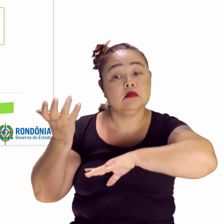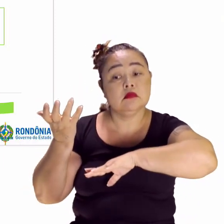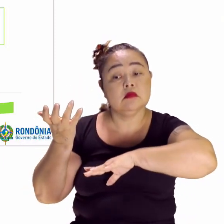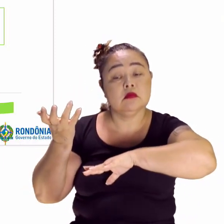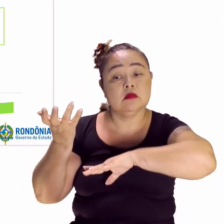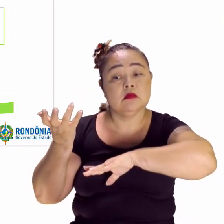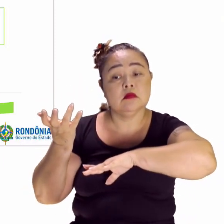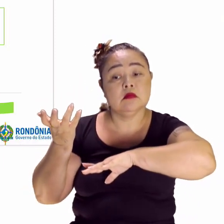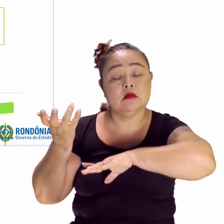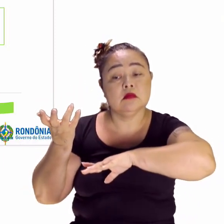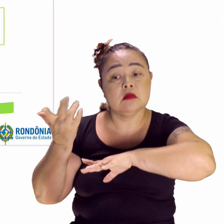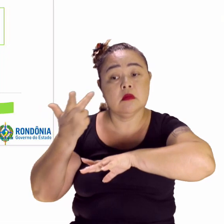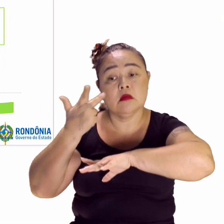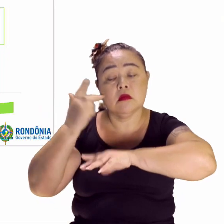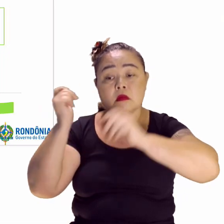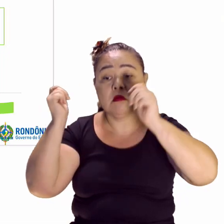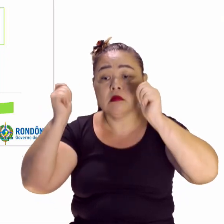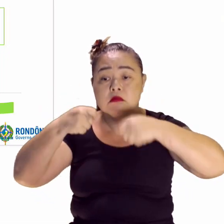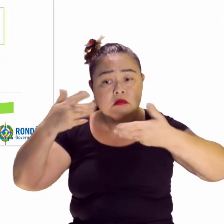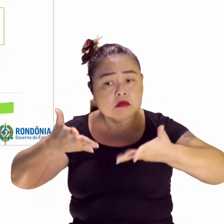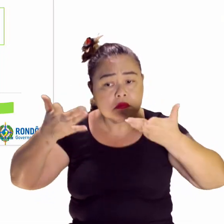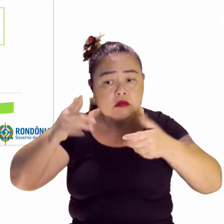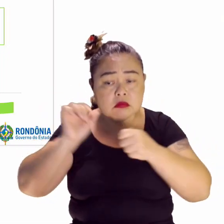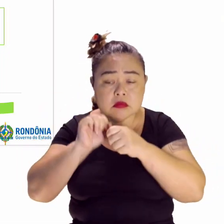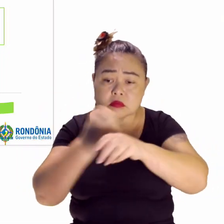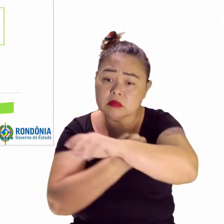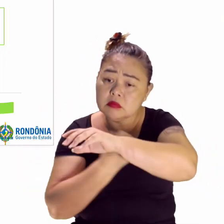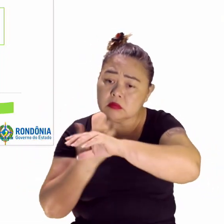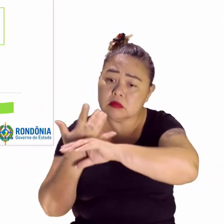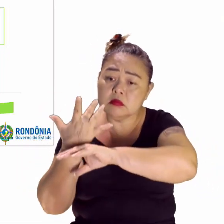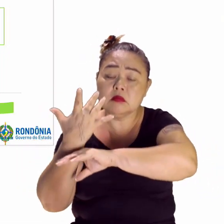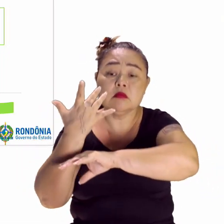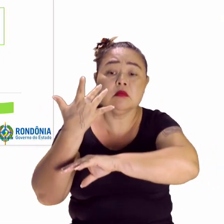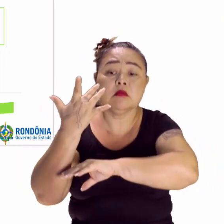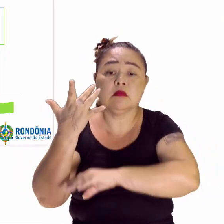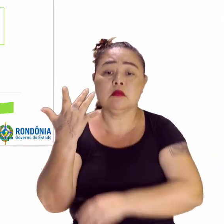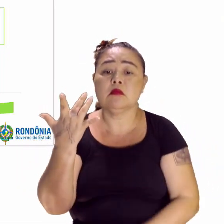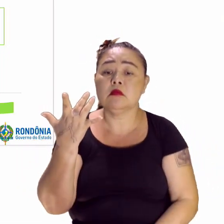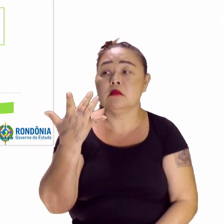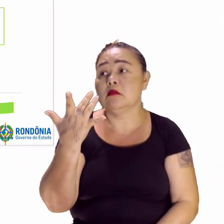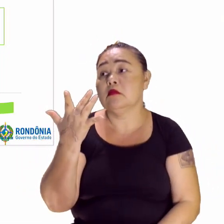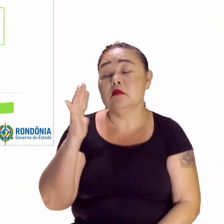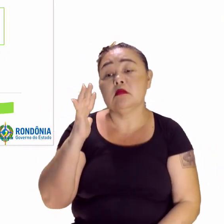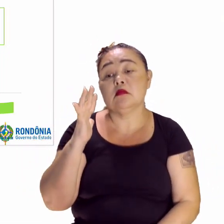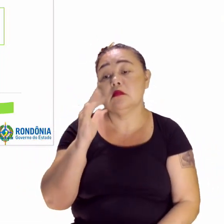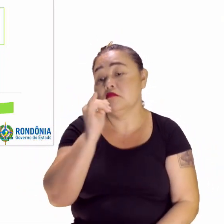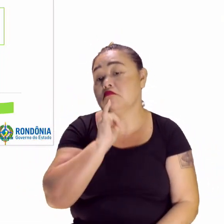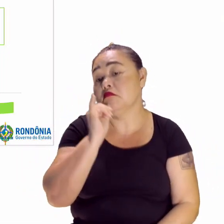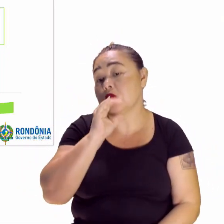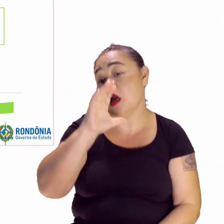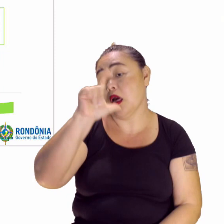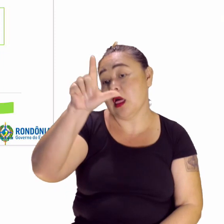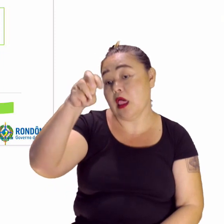uma situação em que possa proporcionar essa produtividade por exemplo o clima né clima